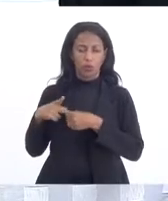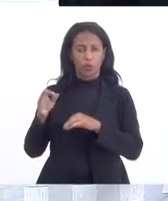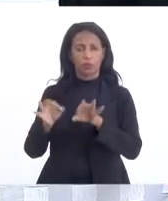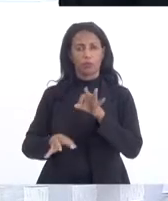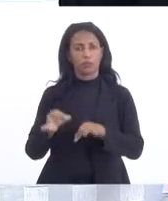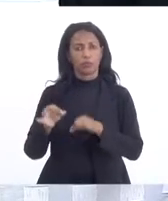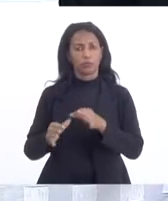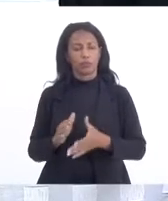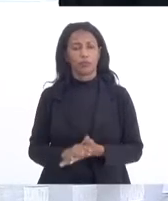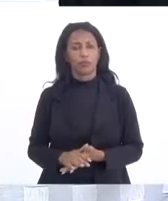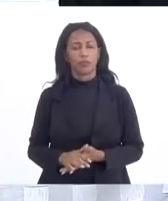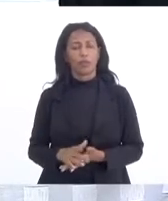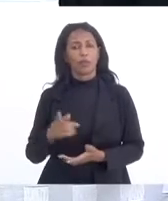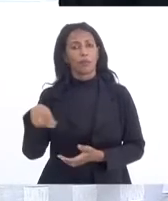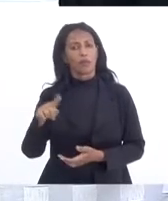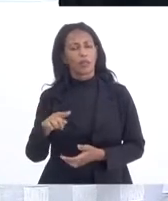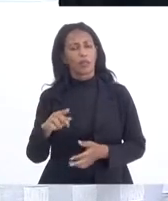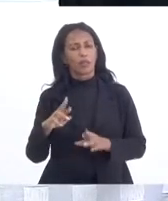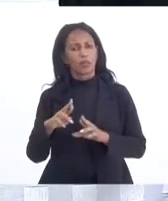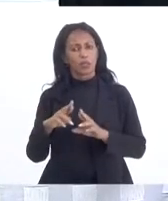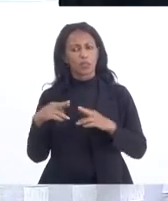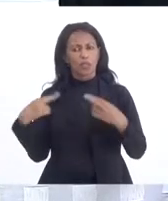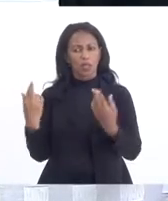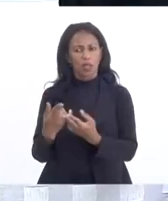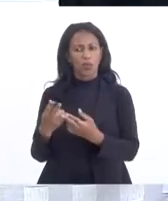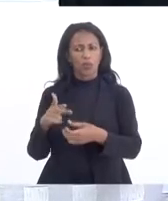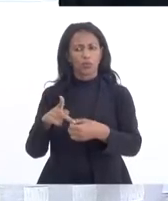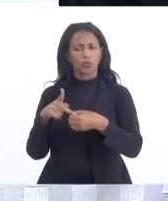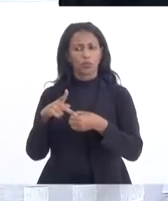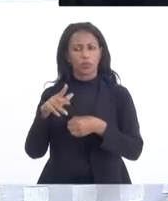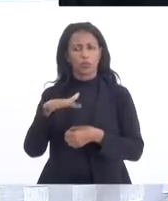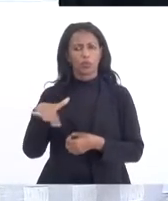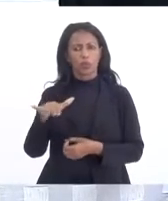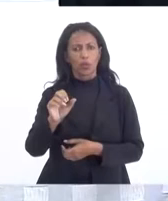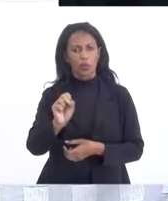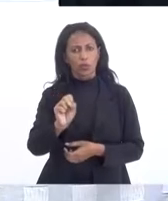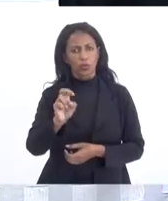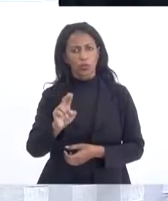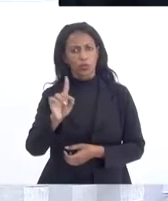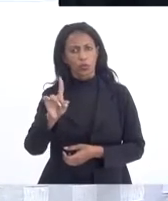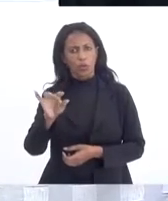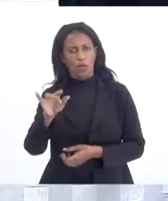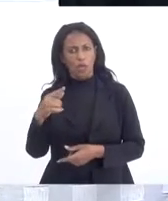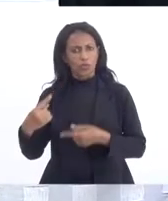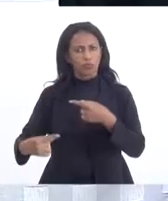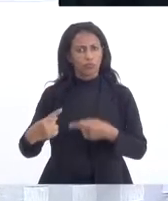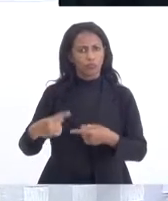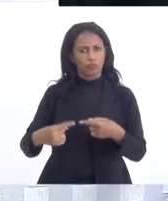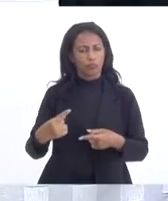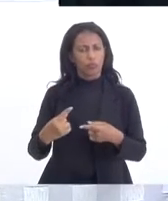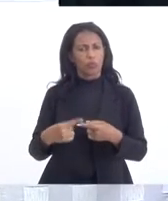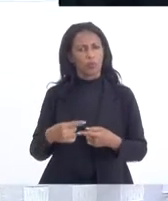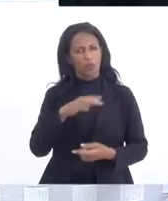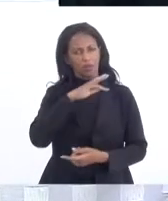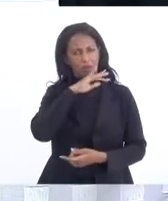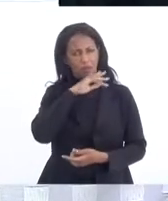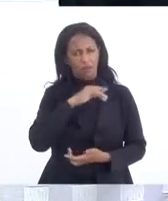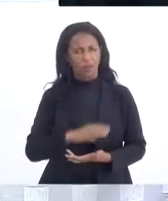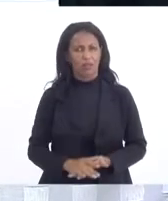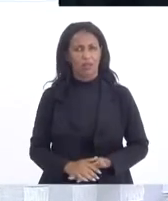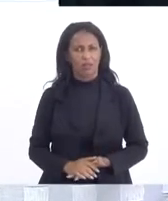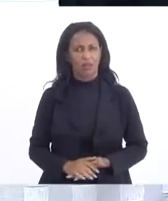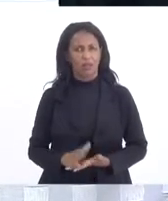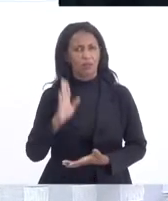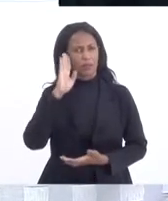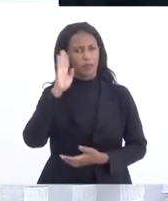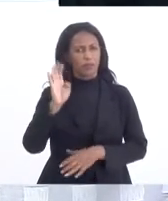Justiça, para que ele pudesse reunir os procuradores da região sudeste para discutir essa questão, porque é perverso, principalmente para o